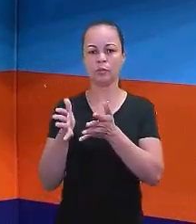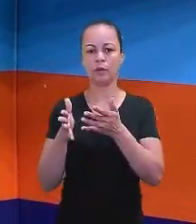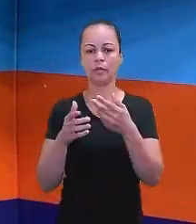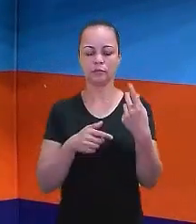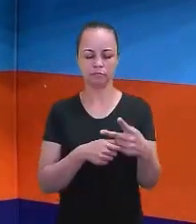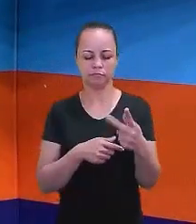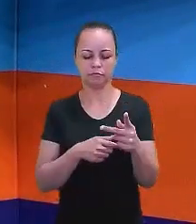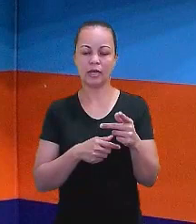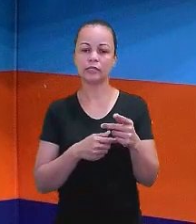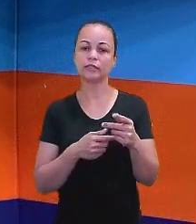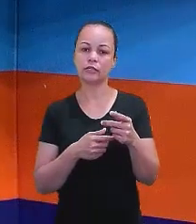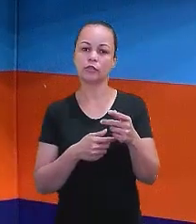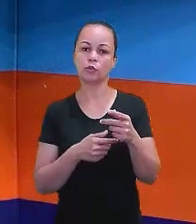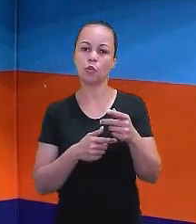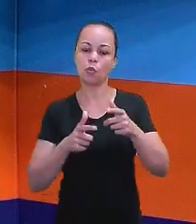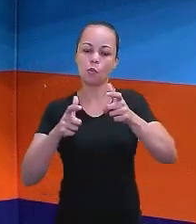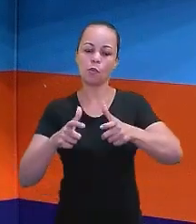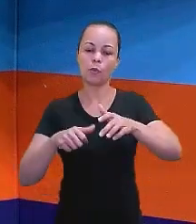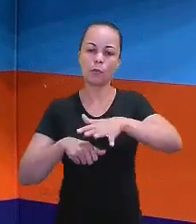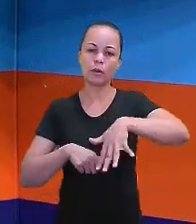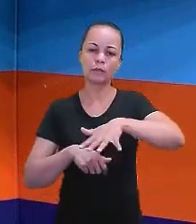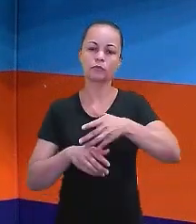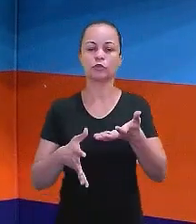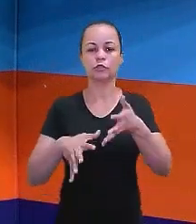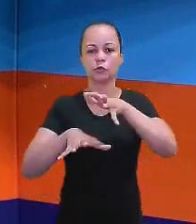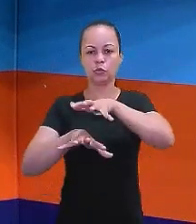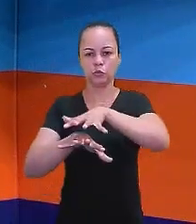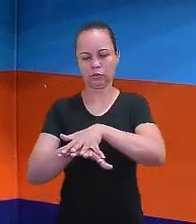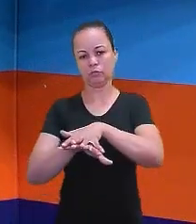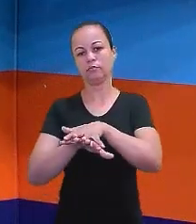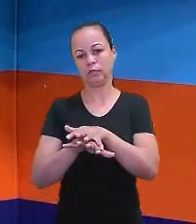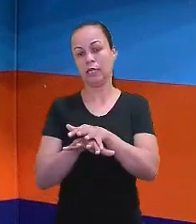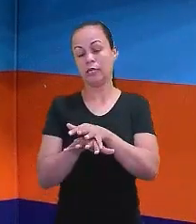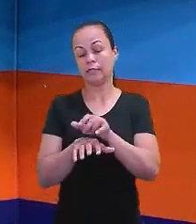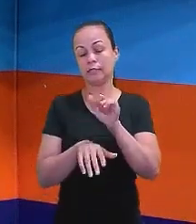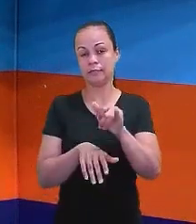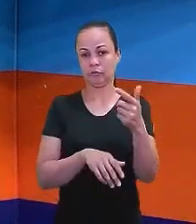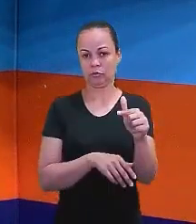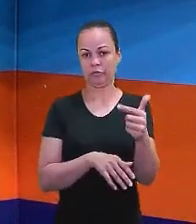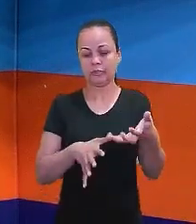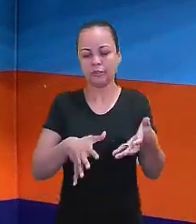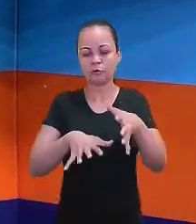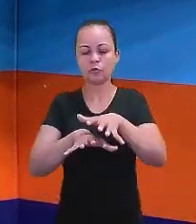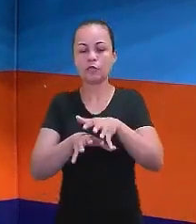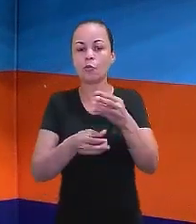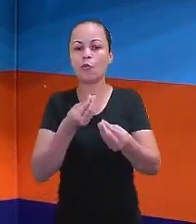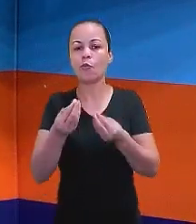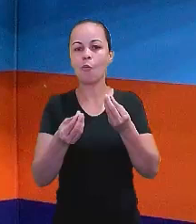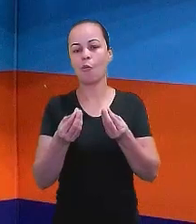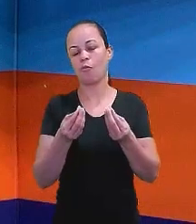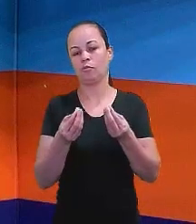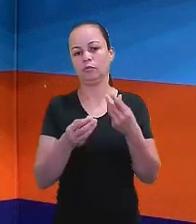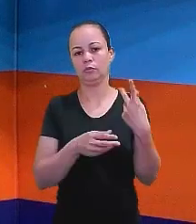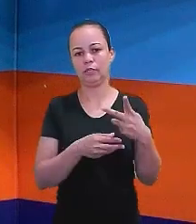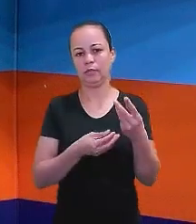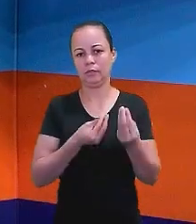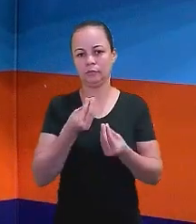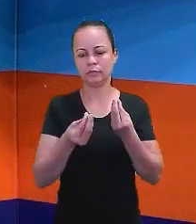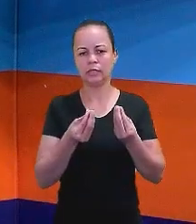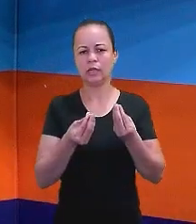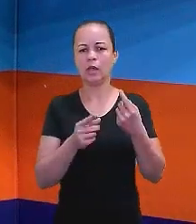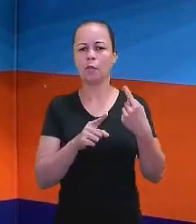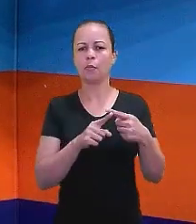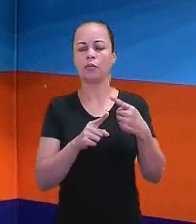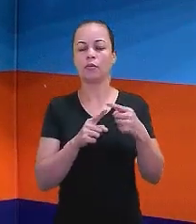ambiente de inclusão, porque sem ela esse ambiente com certeza seria muito menor. E graças a ela esse ambiente se torna maior, porque ela